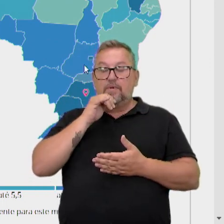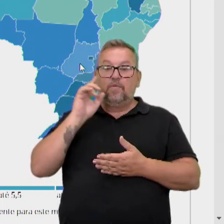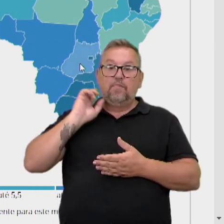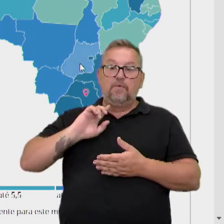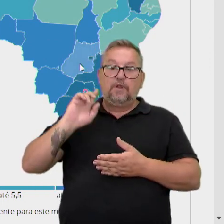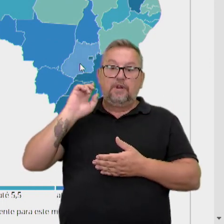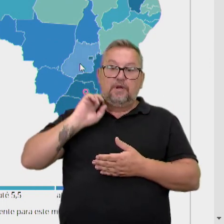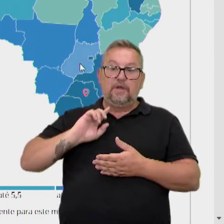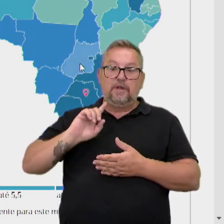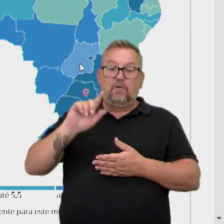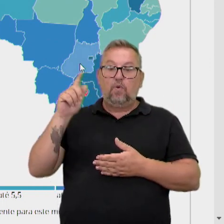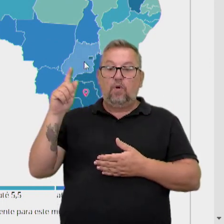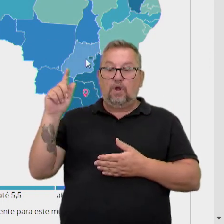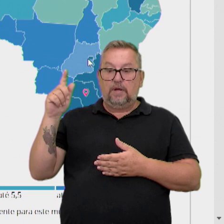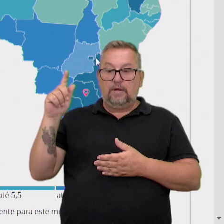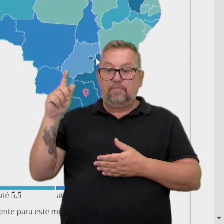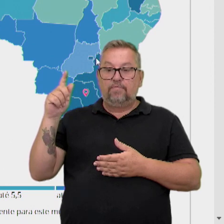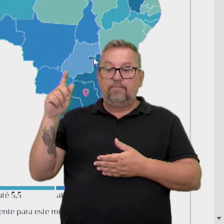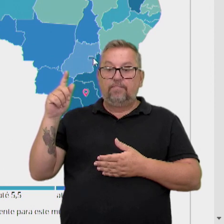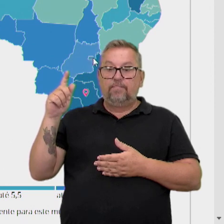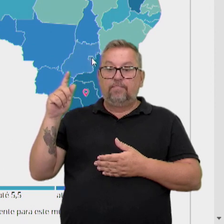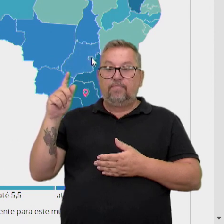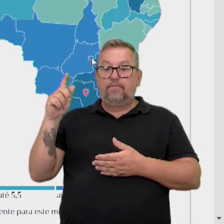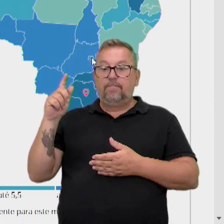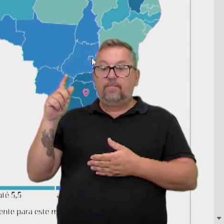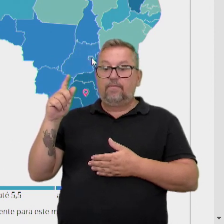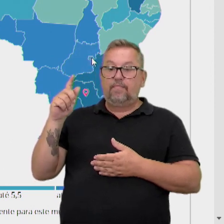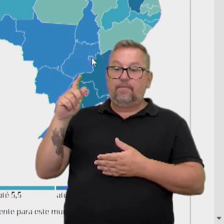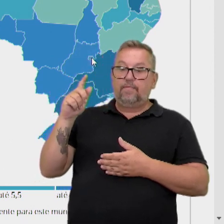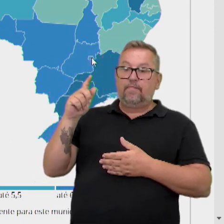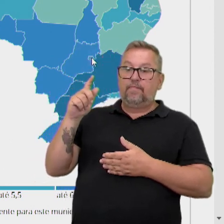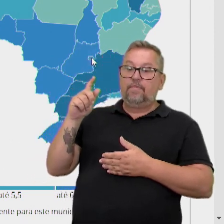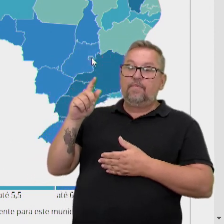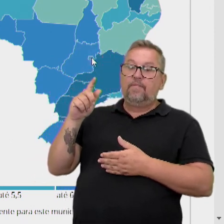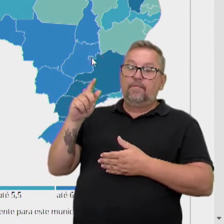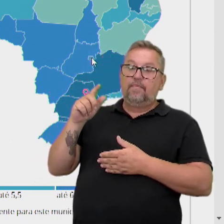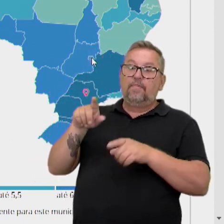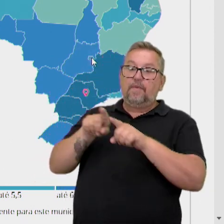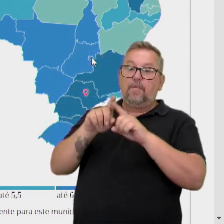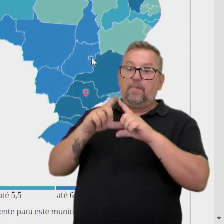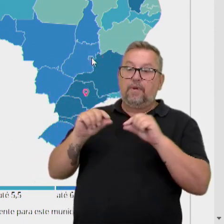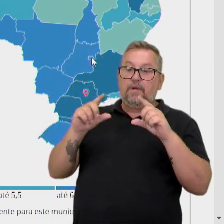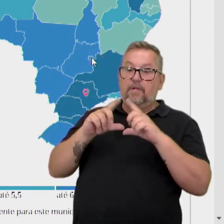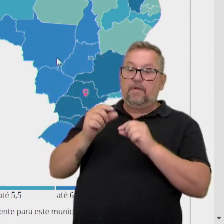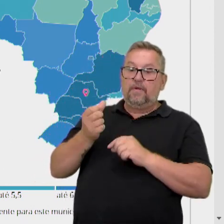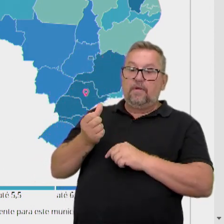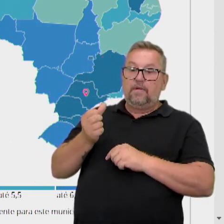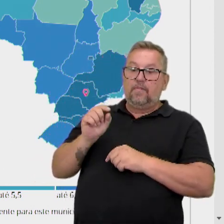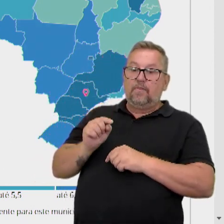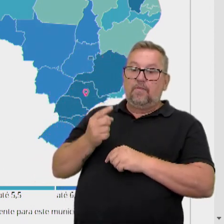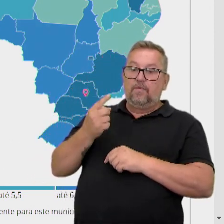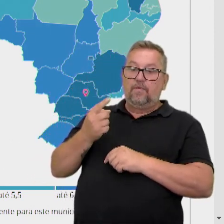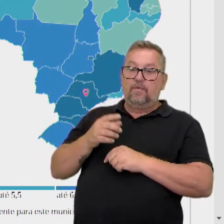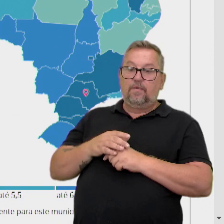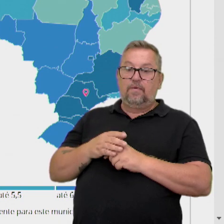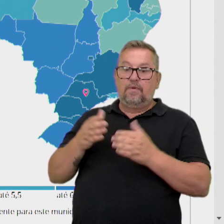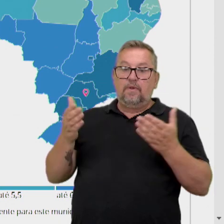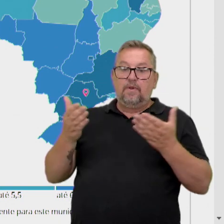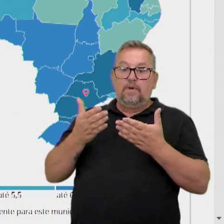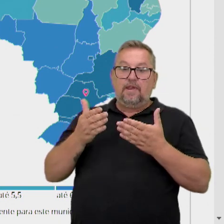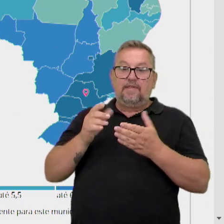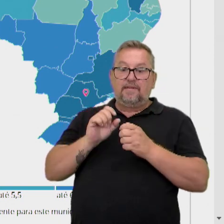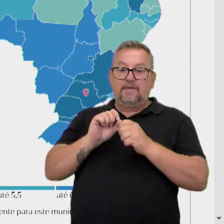está 6,3, Goiás está em 6, né? O Distrito Federal 6,1. Né? Agora o